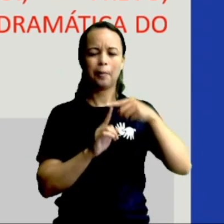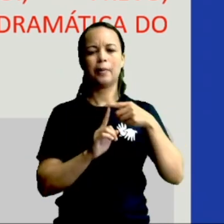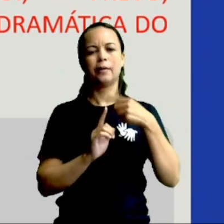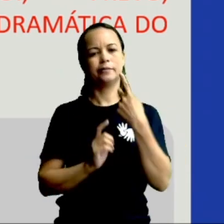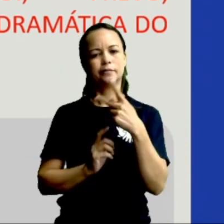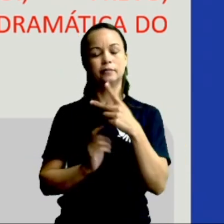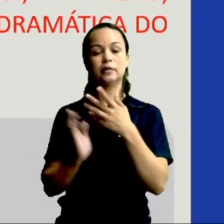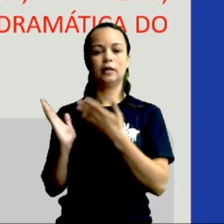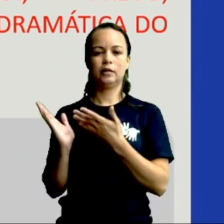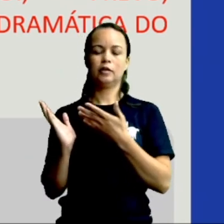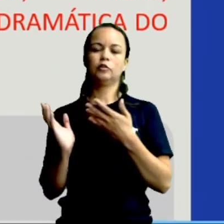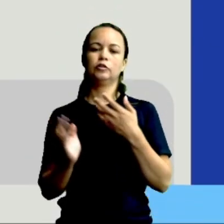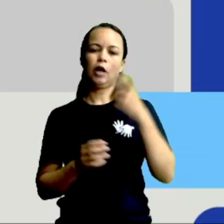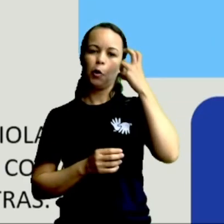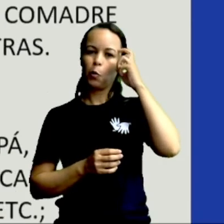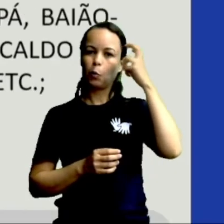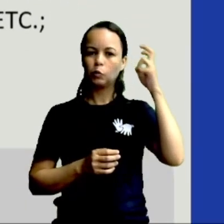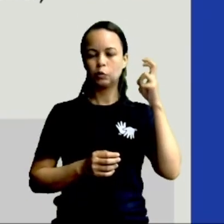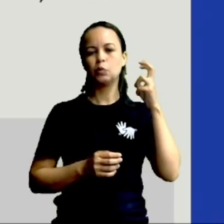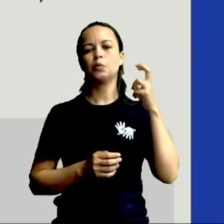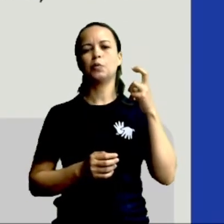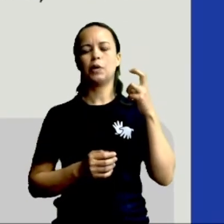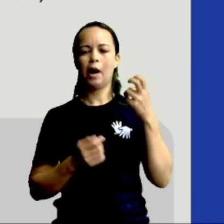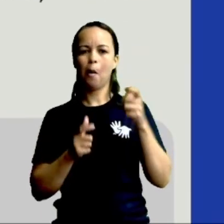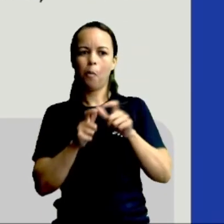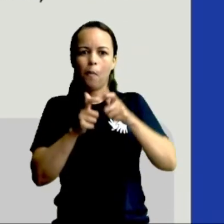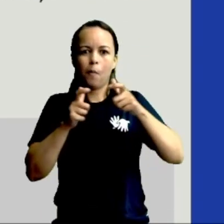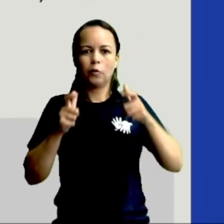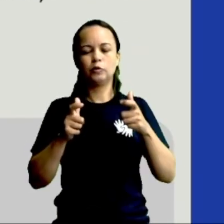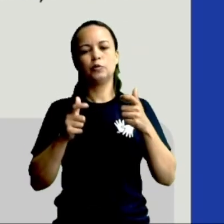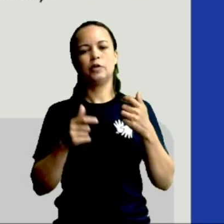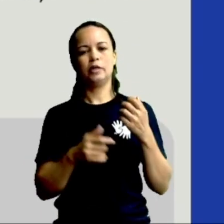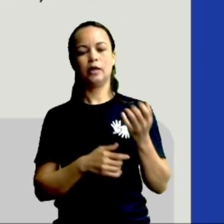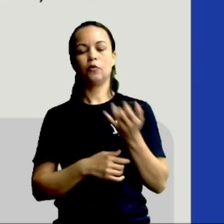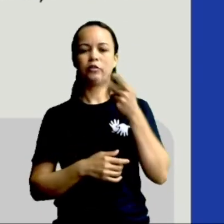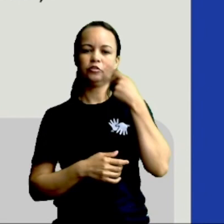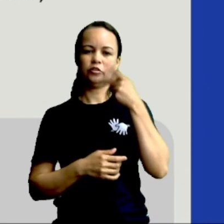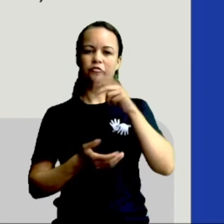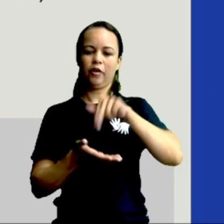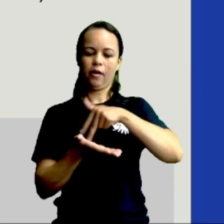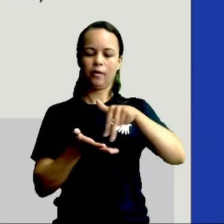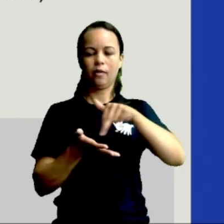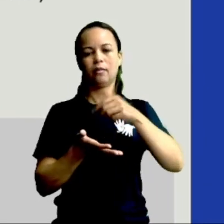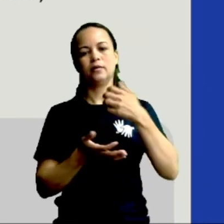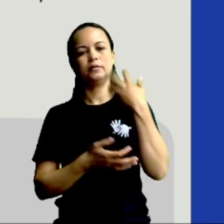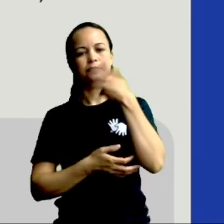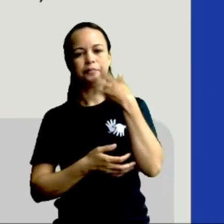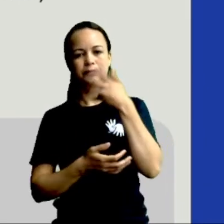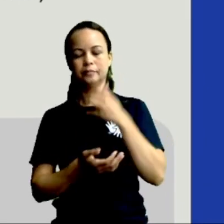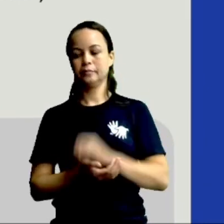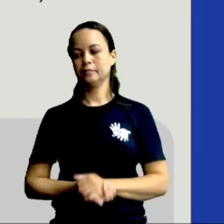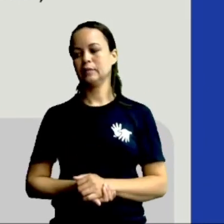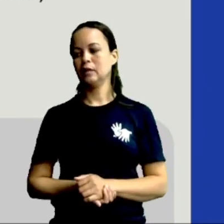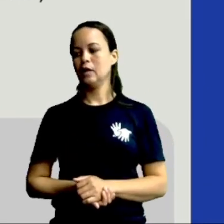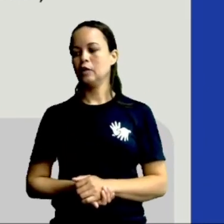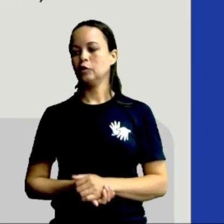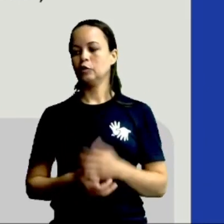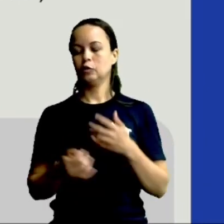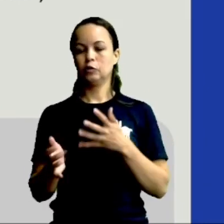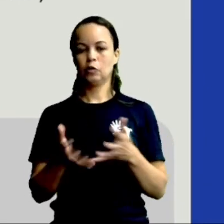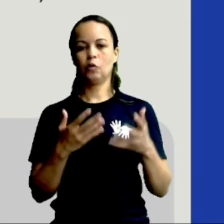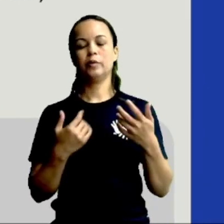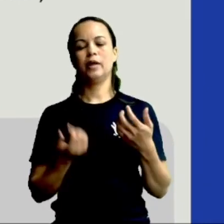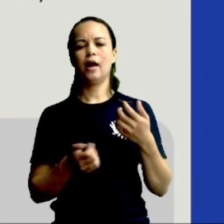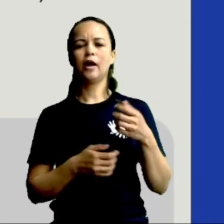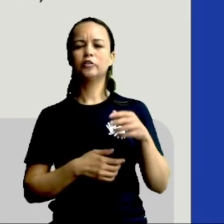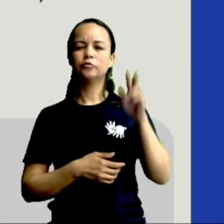cultura realmente é muito rica quando a gente fala da dança e da música. Sobre nossas lendas, né? Sobre as lendas do folclore